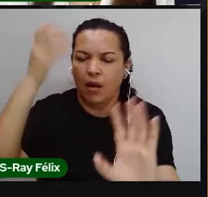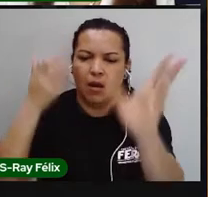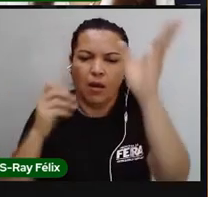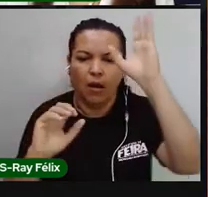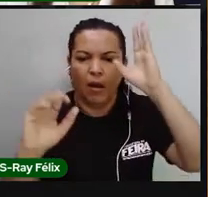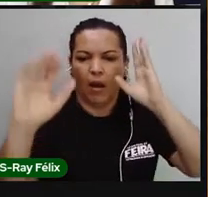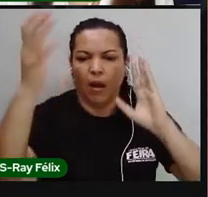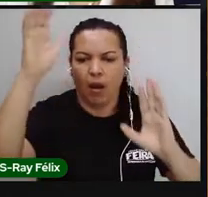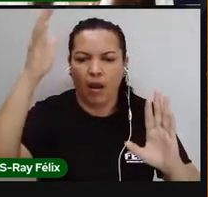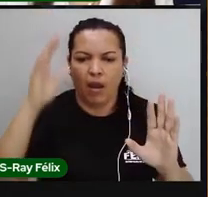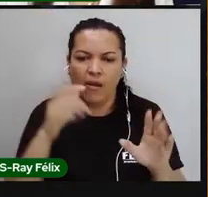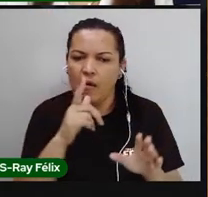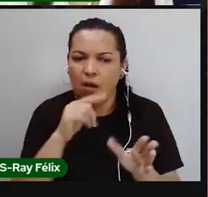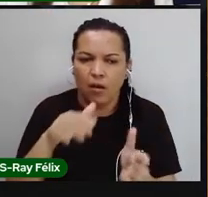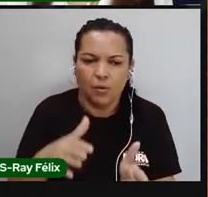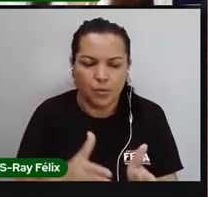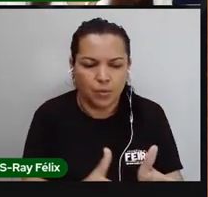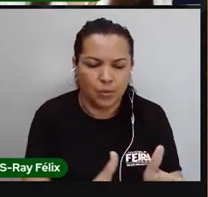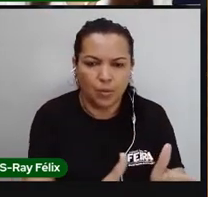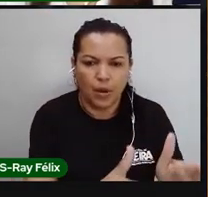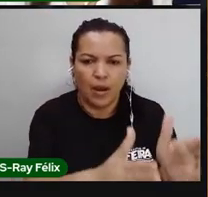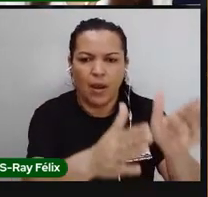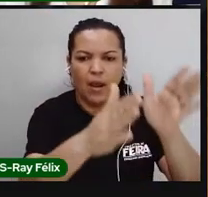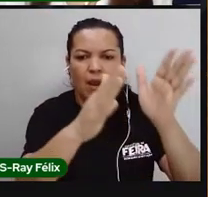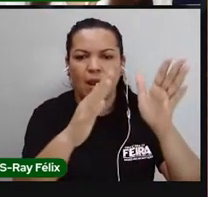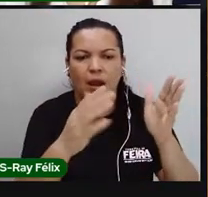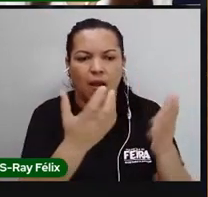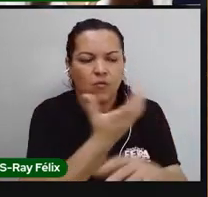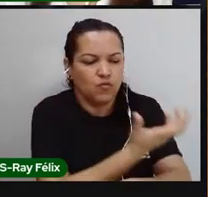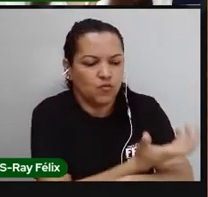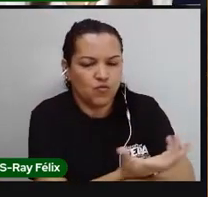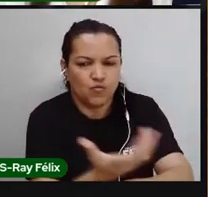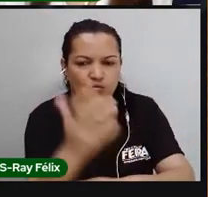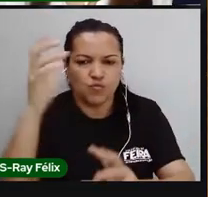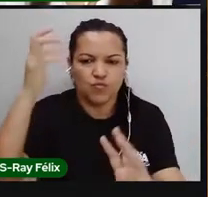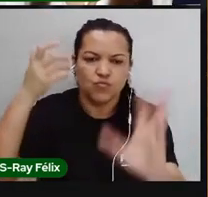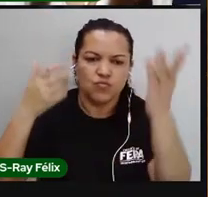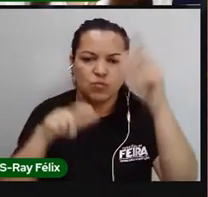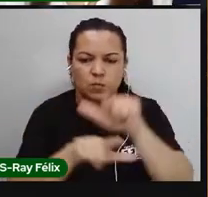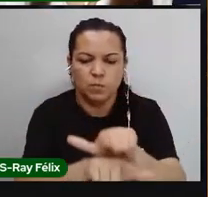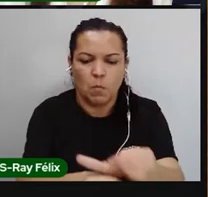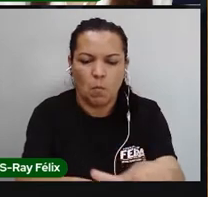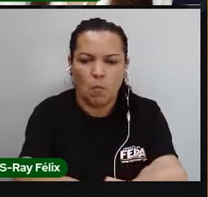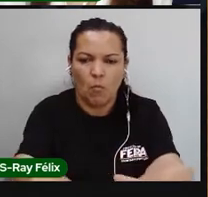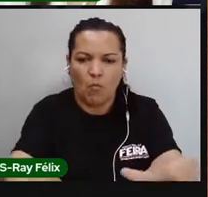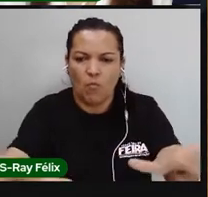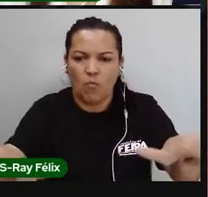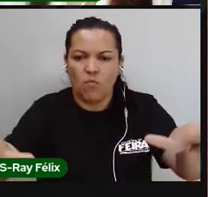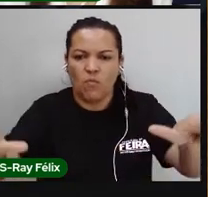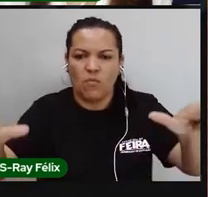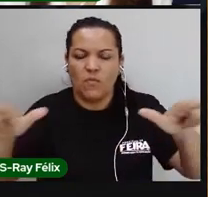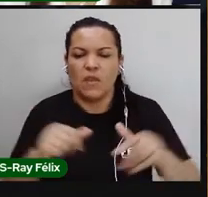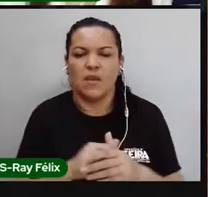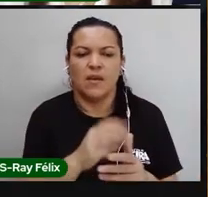florestas, a savana, o deserto e a tundra.